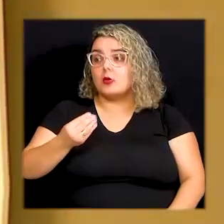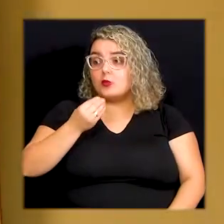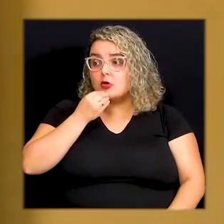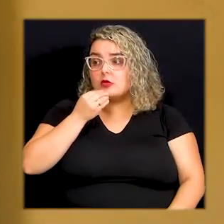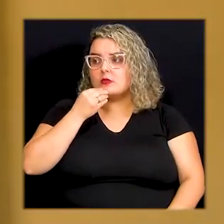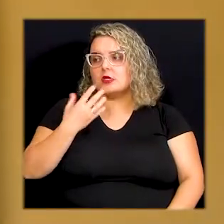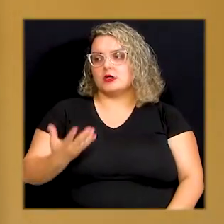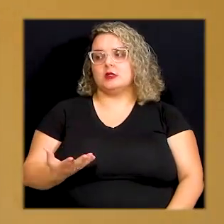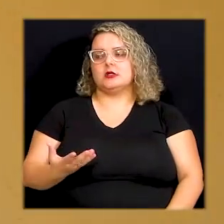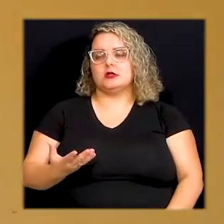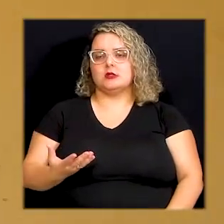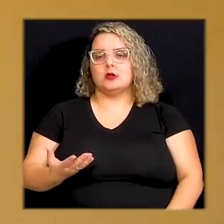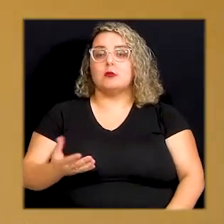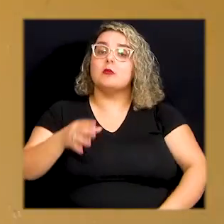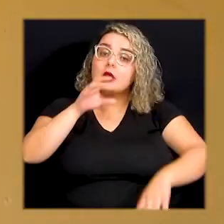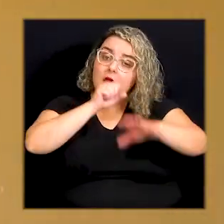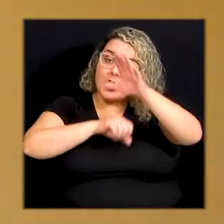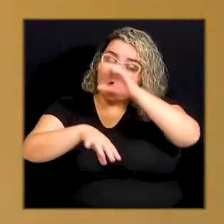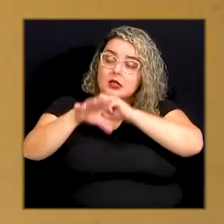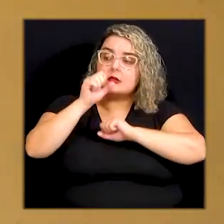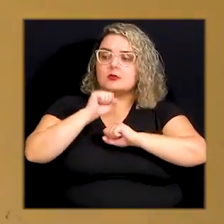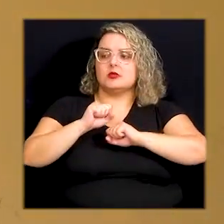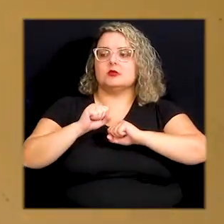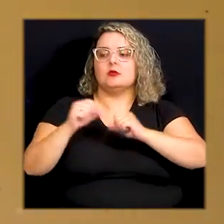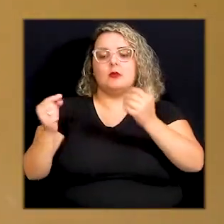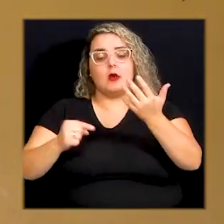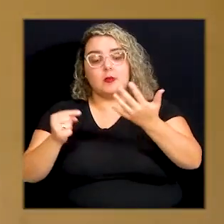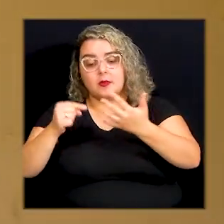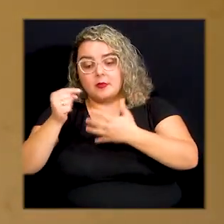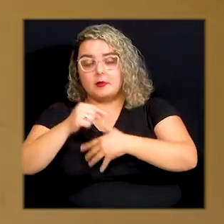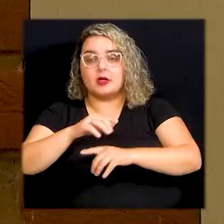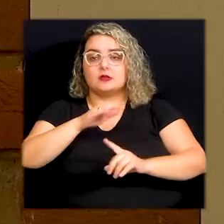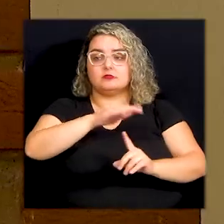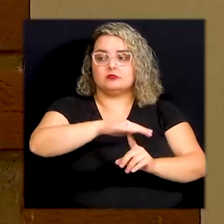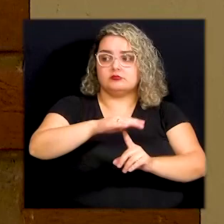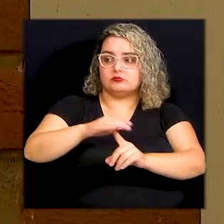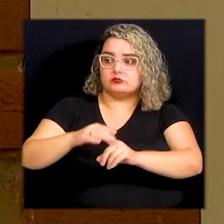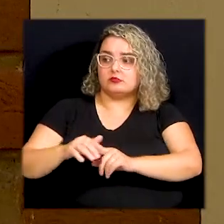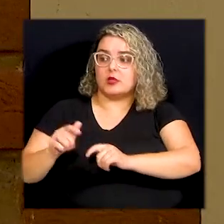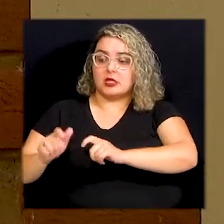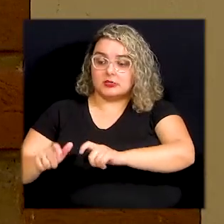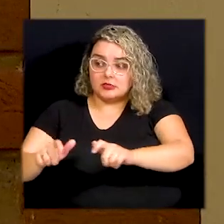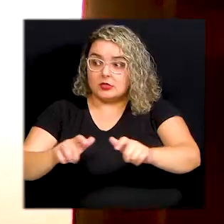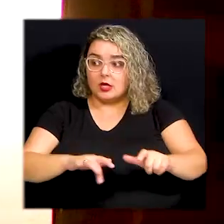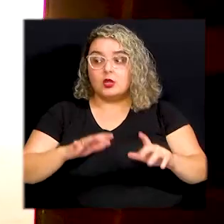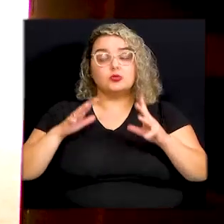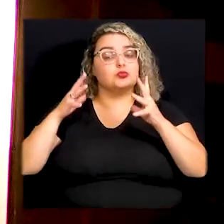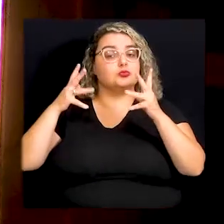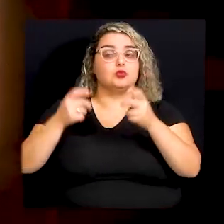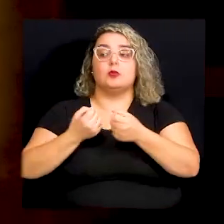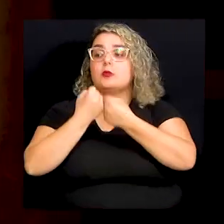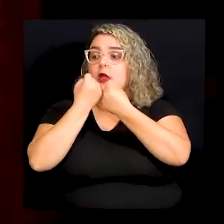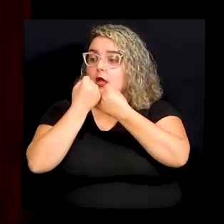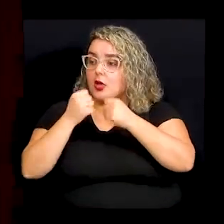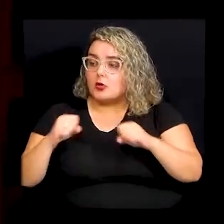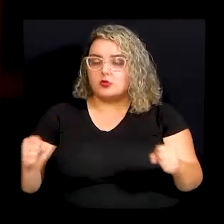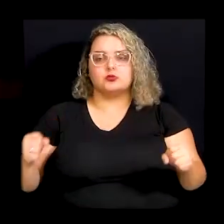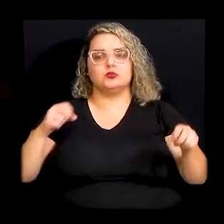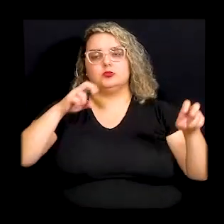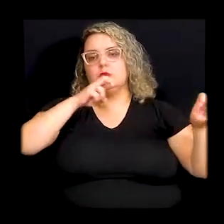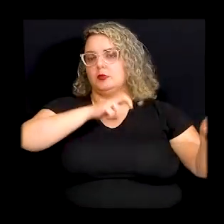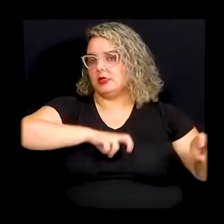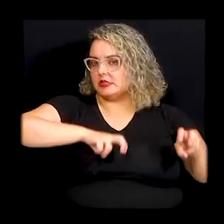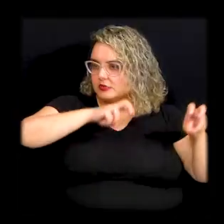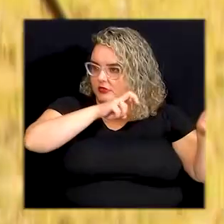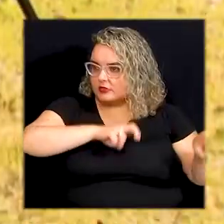aproveitado para aprendizagem sobre as questões do meio ambiente. Esse espaço todo já foi uma imensa